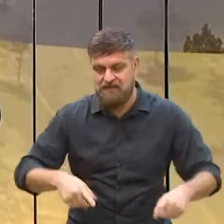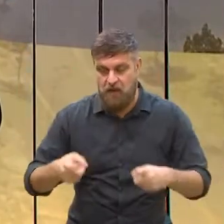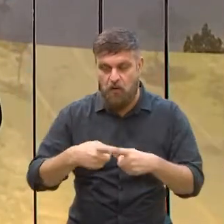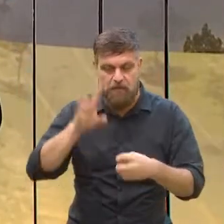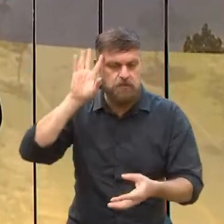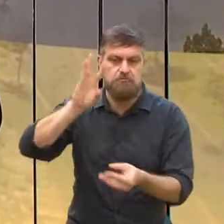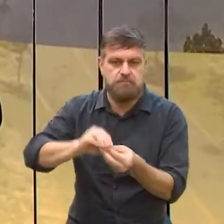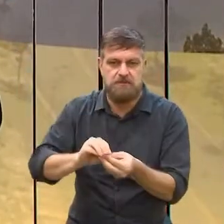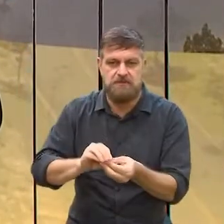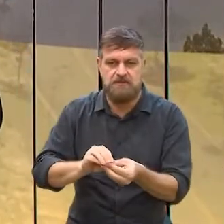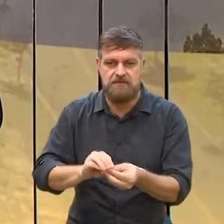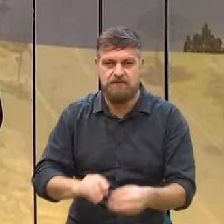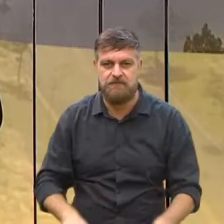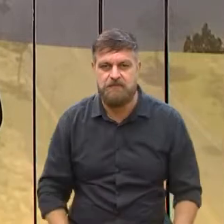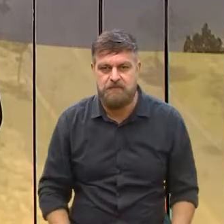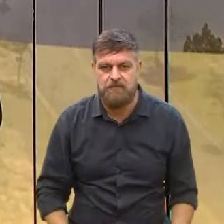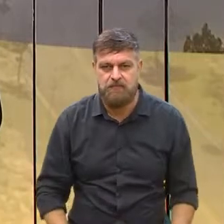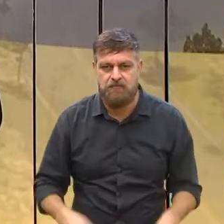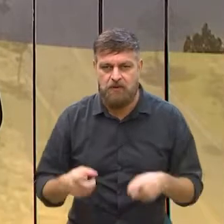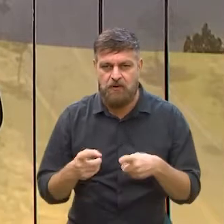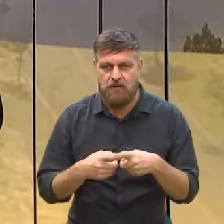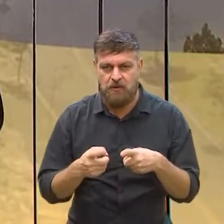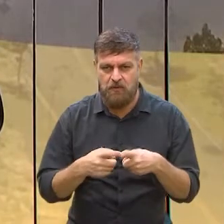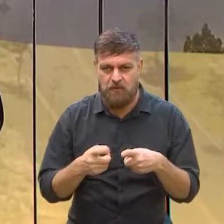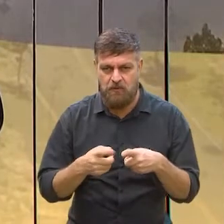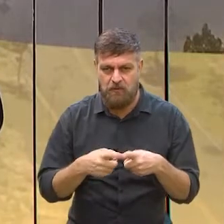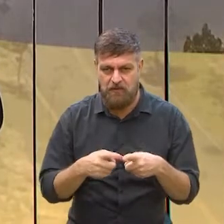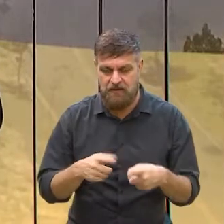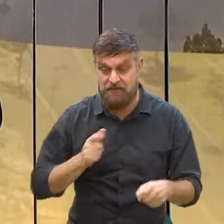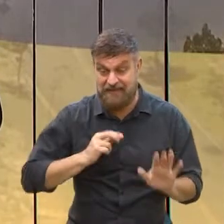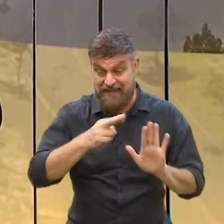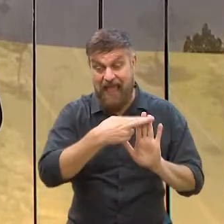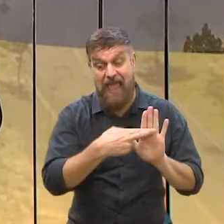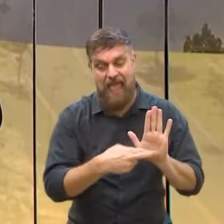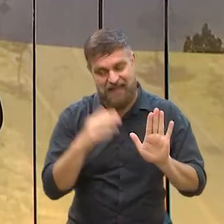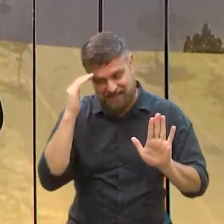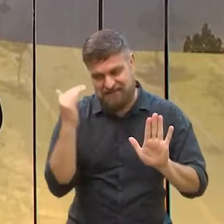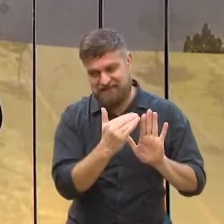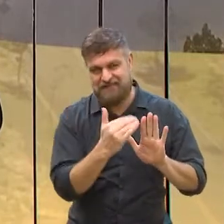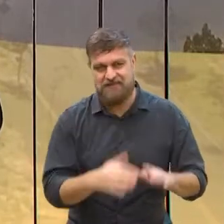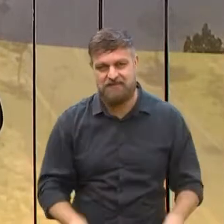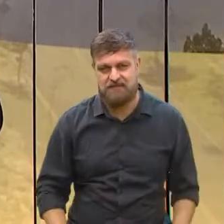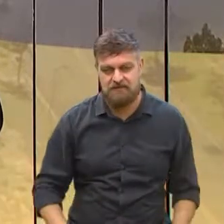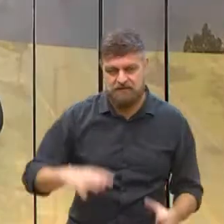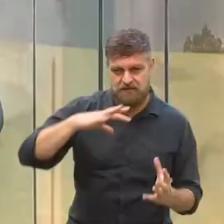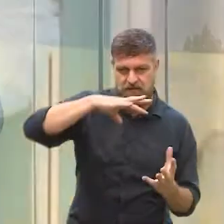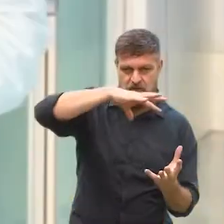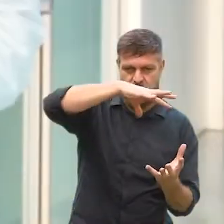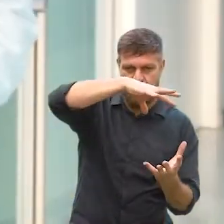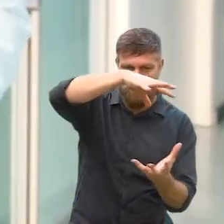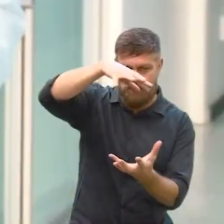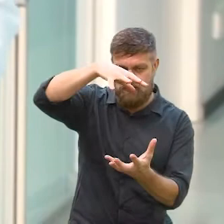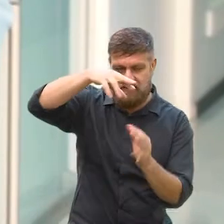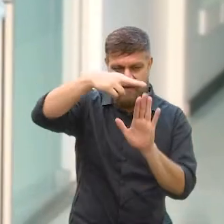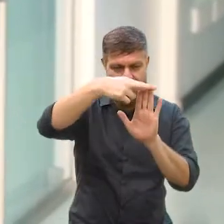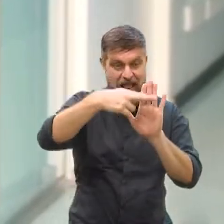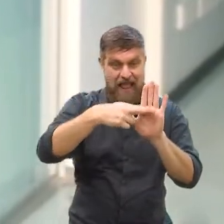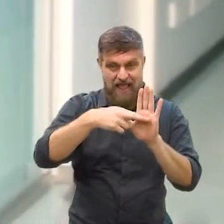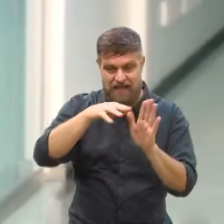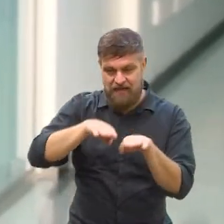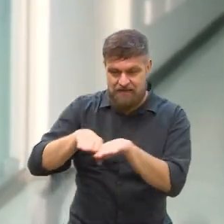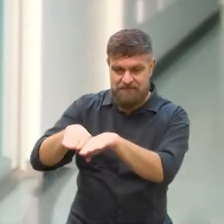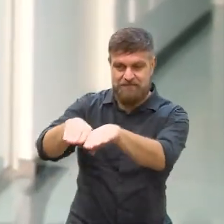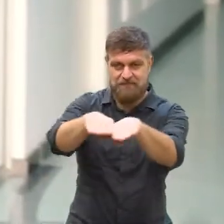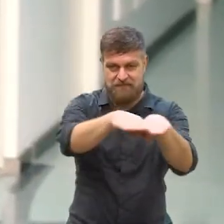decide. Sim, o médico decide diante de normas, né? Se no mundo inteiro essas normas são iguais, que é o